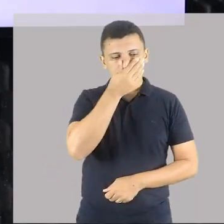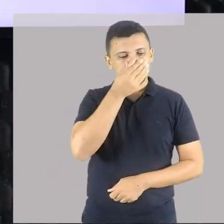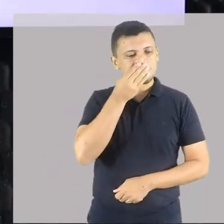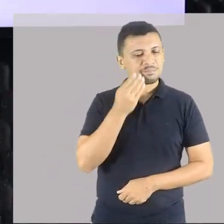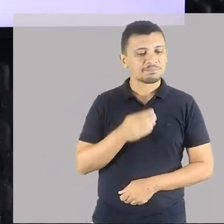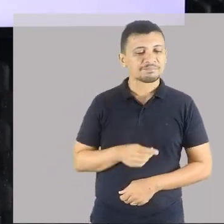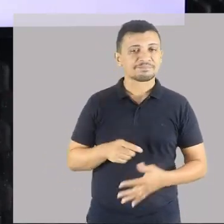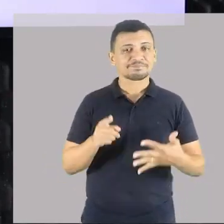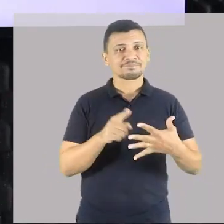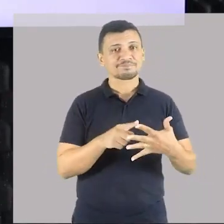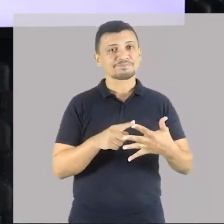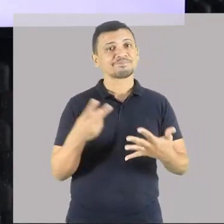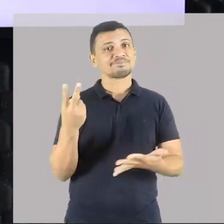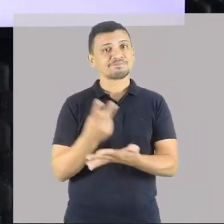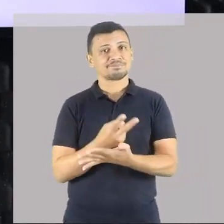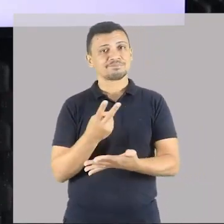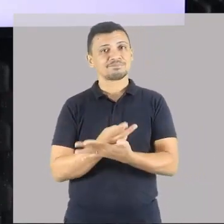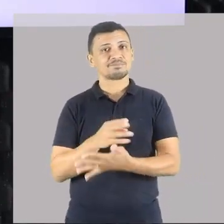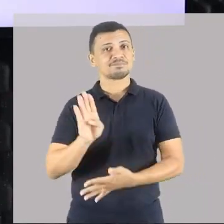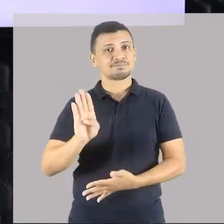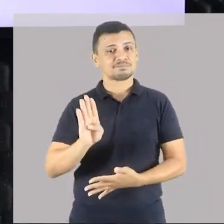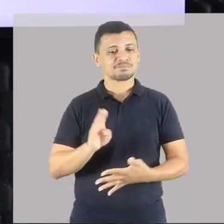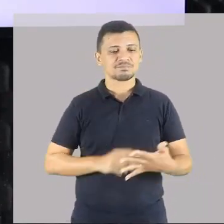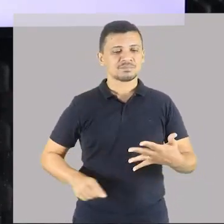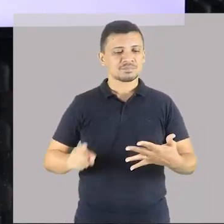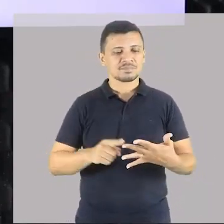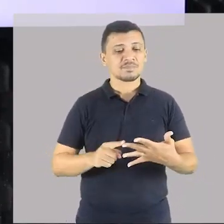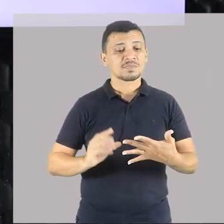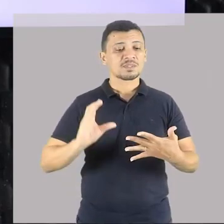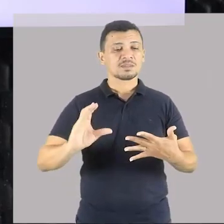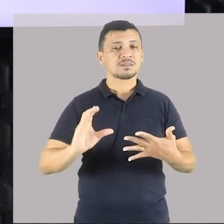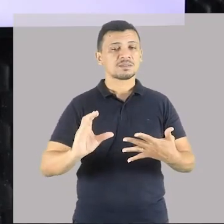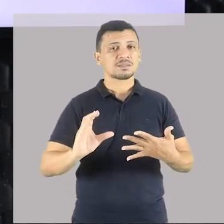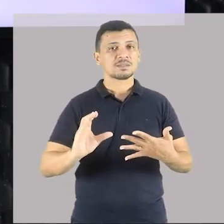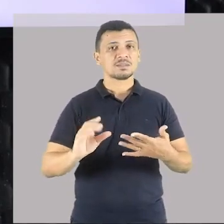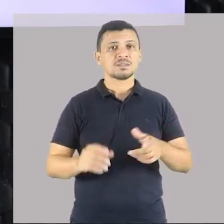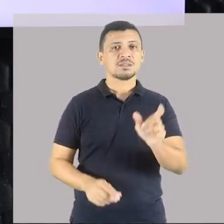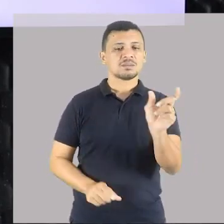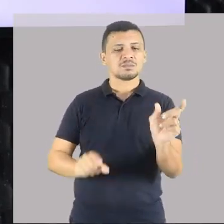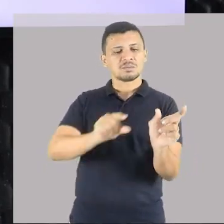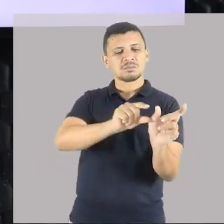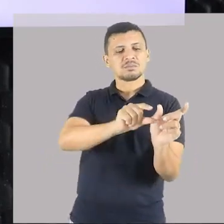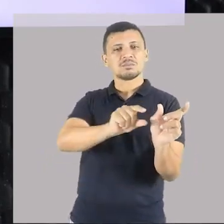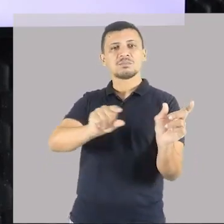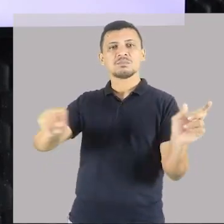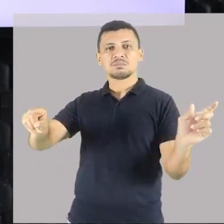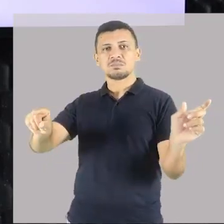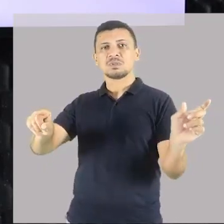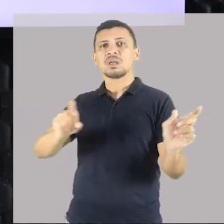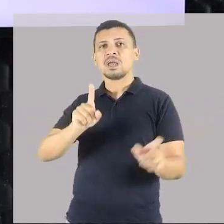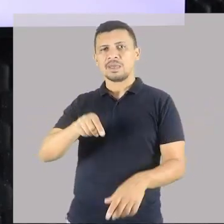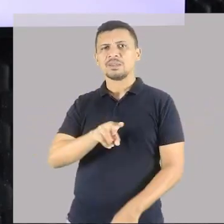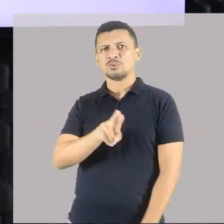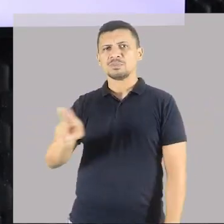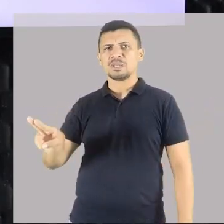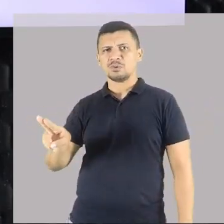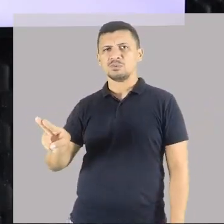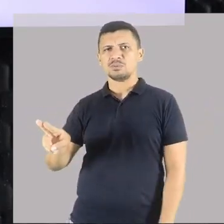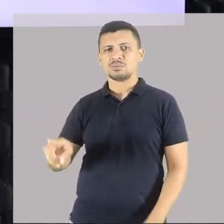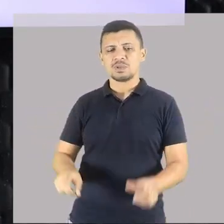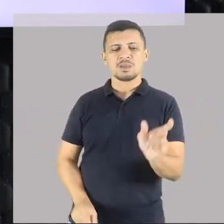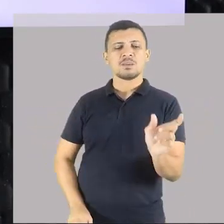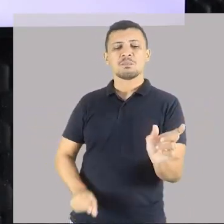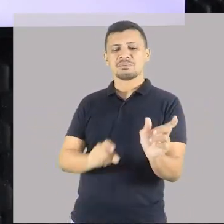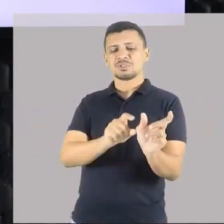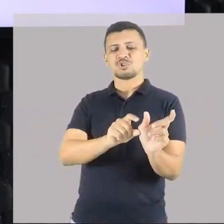Tá? Então, está falsa a letra B. A letra C. O predicado dessa oração é nominal? Olha um detalhe. O predicado